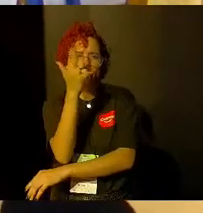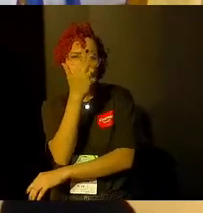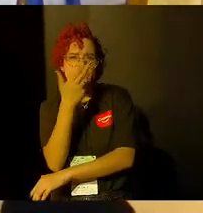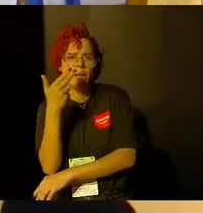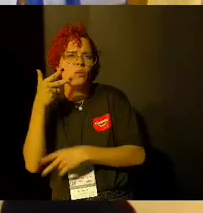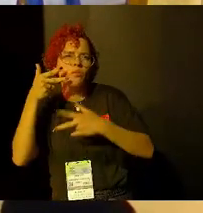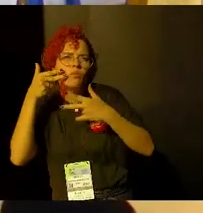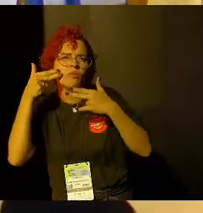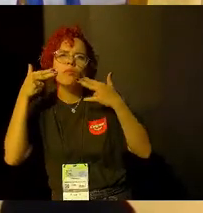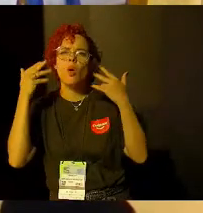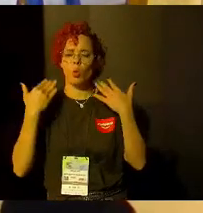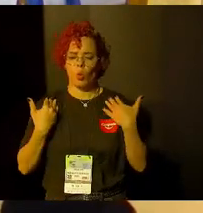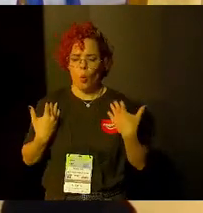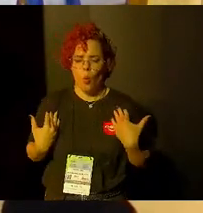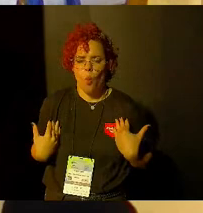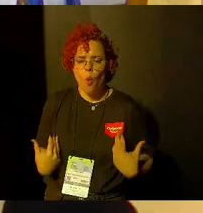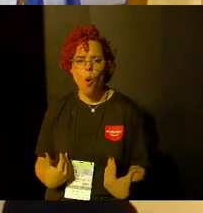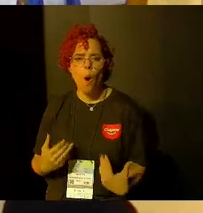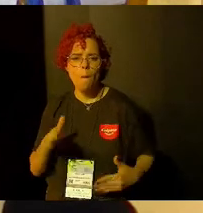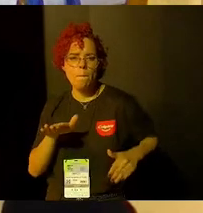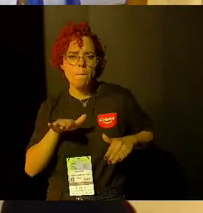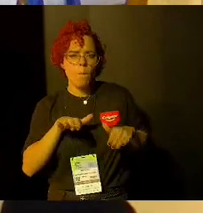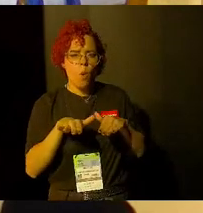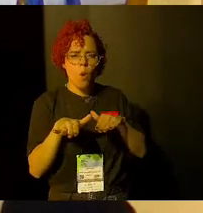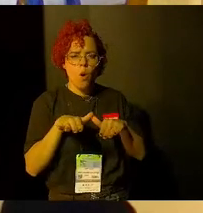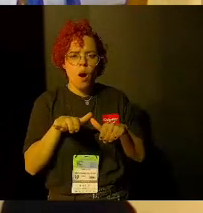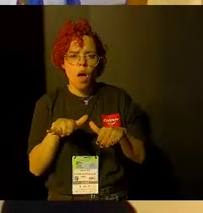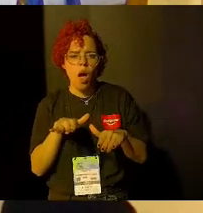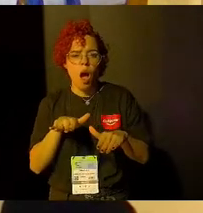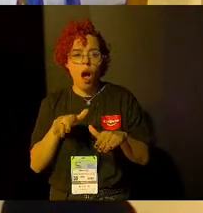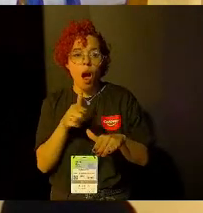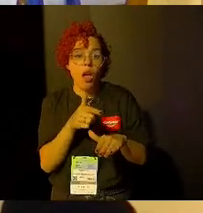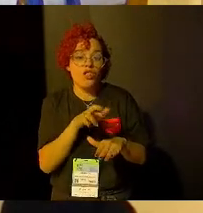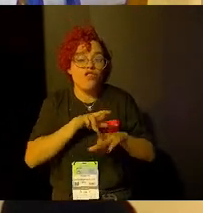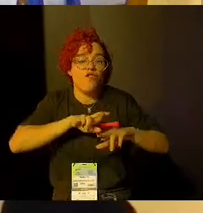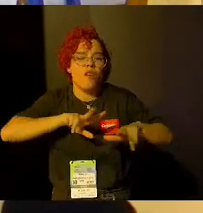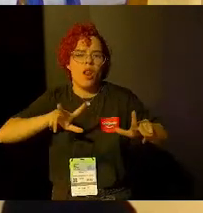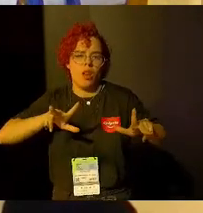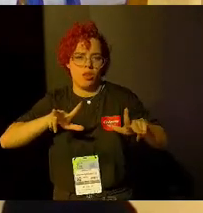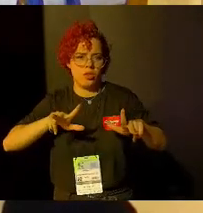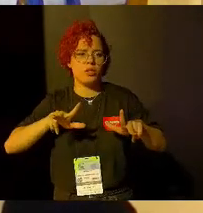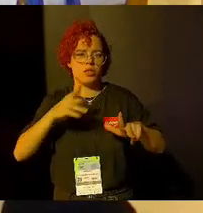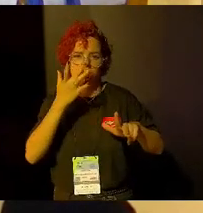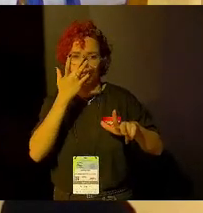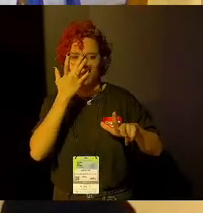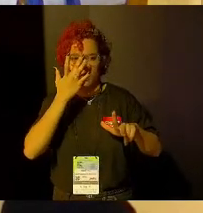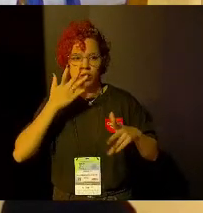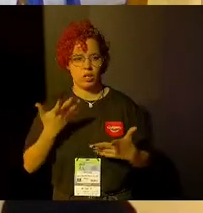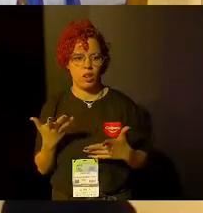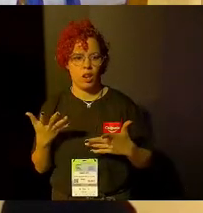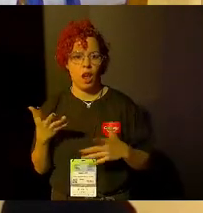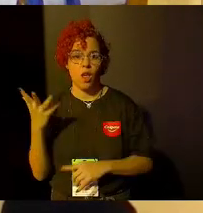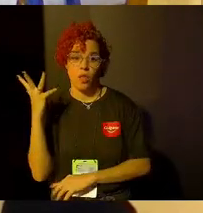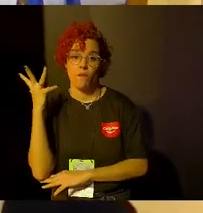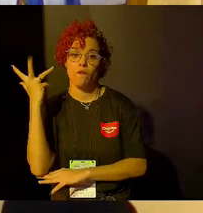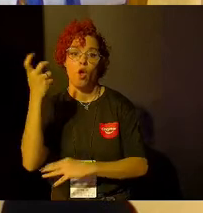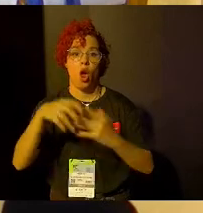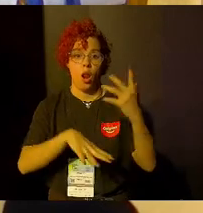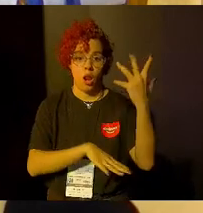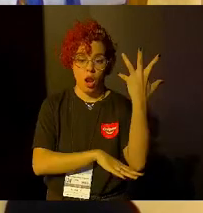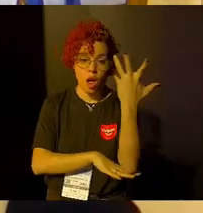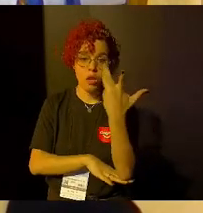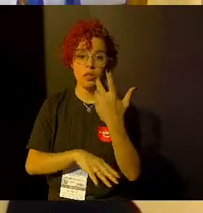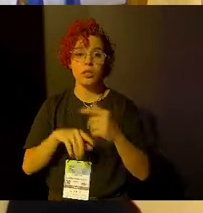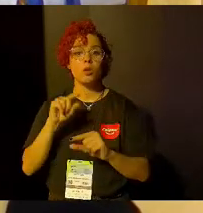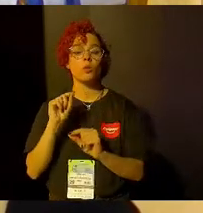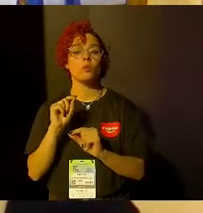pintura da natureza a movimentação era uma outra movimentação que a movimentação dá nas florestas na natureza a Europa